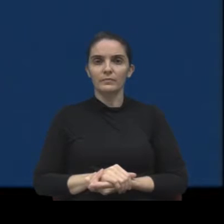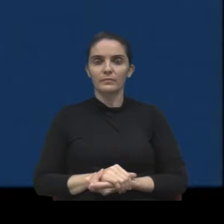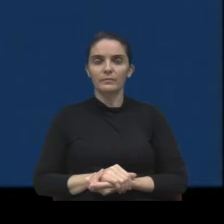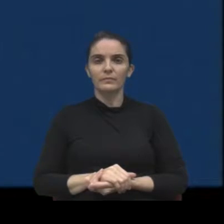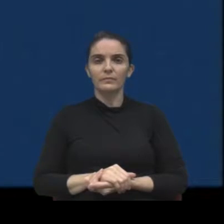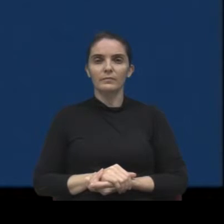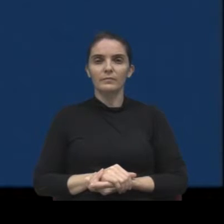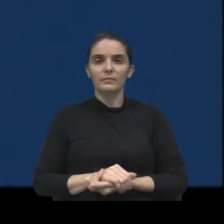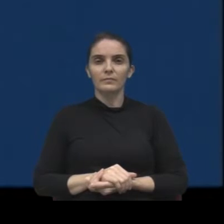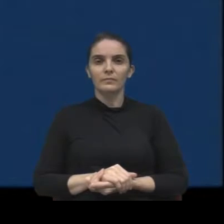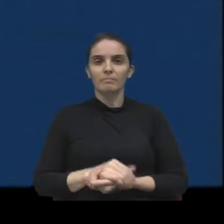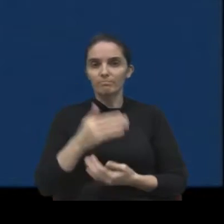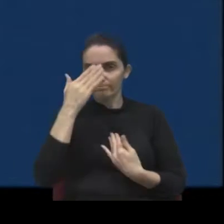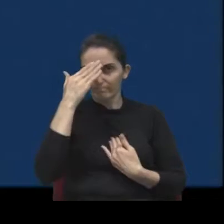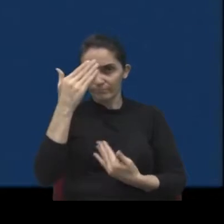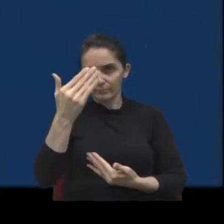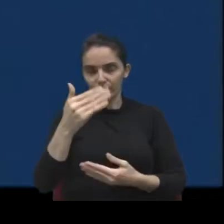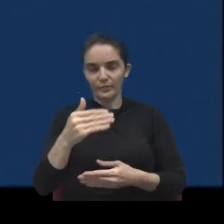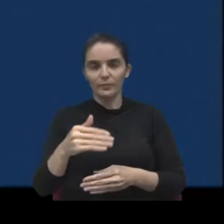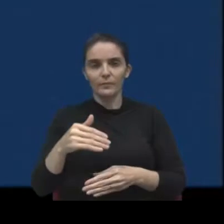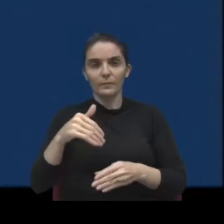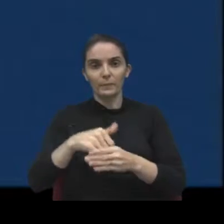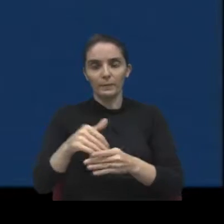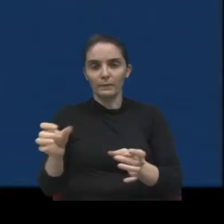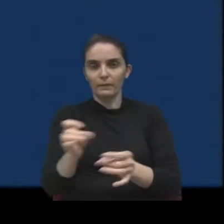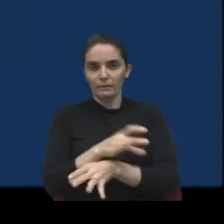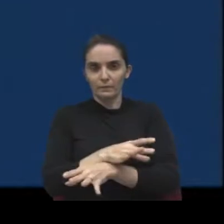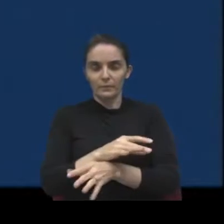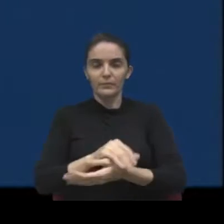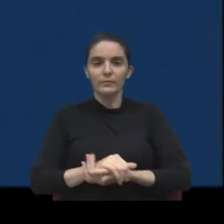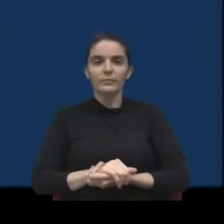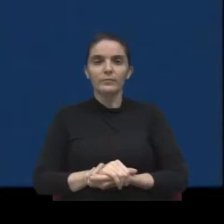Obrigado. Está encerrada a votação.